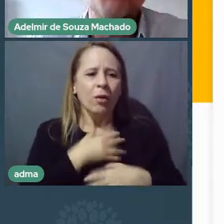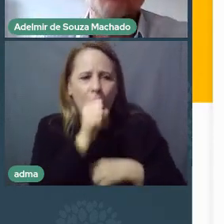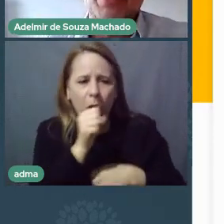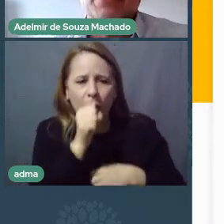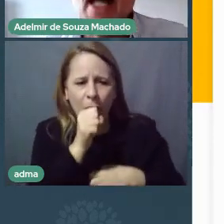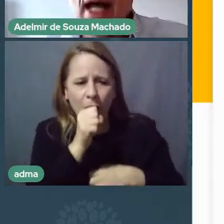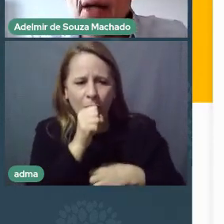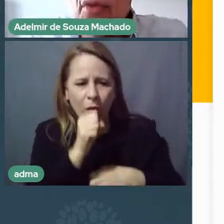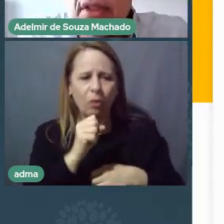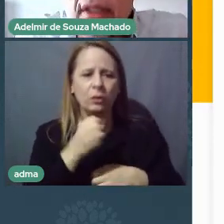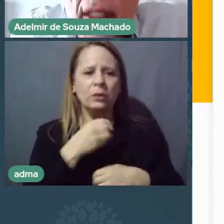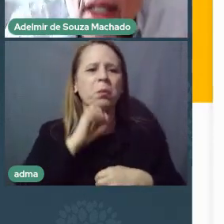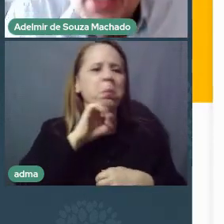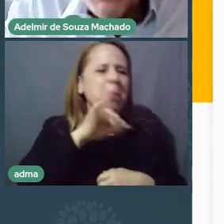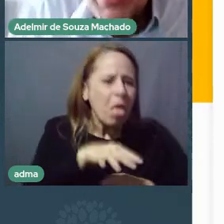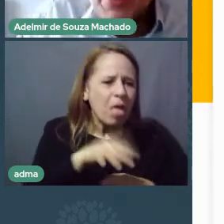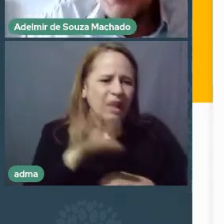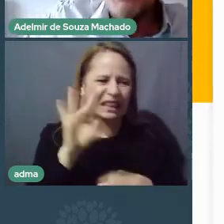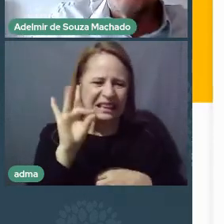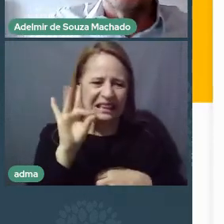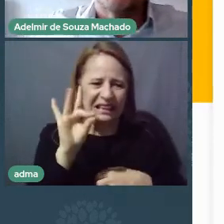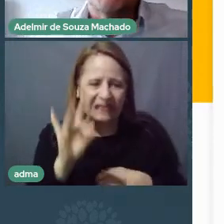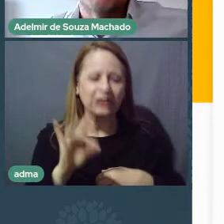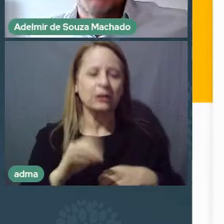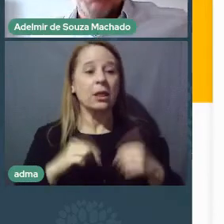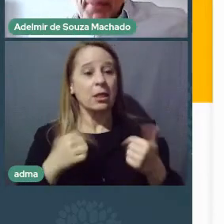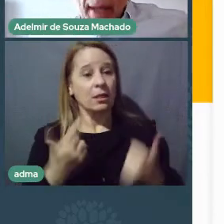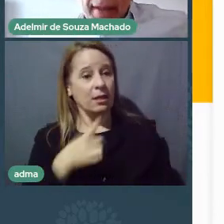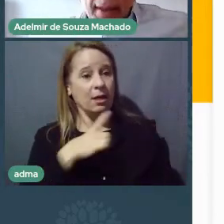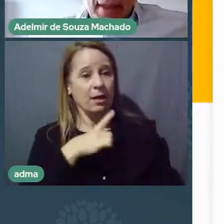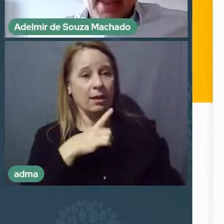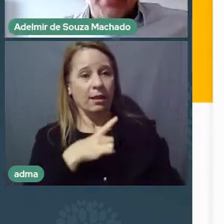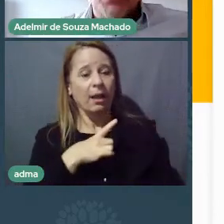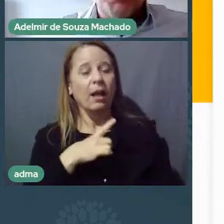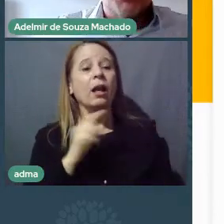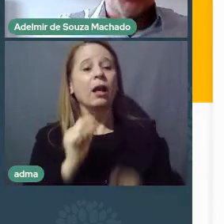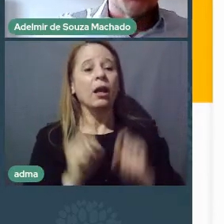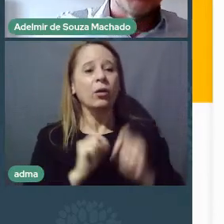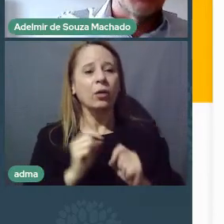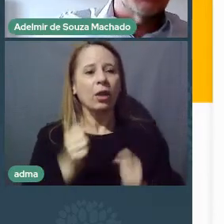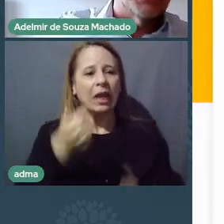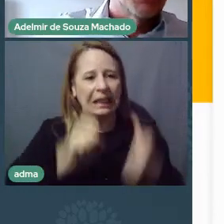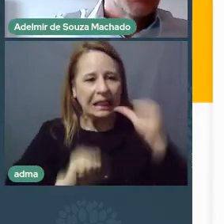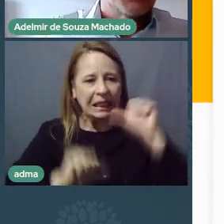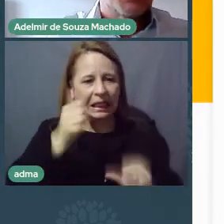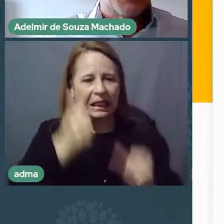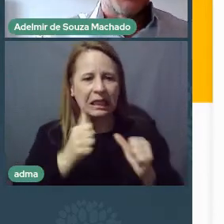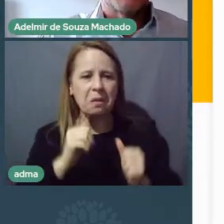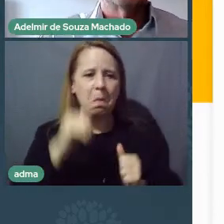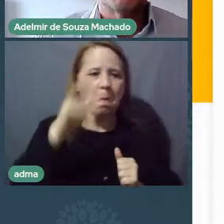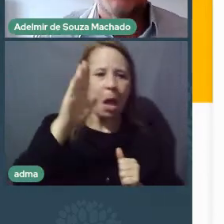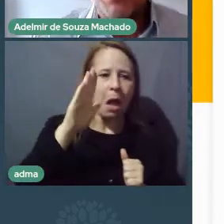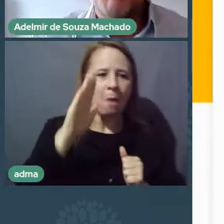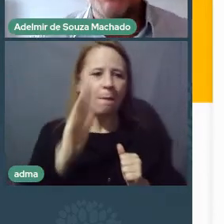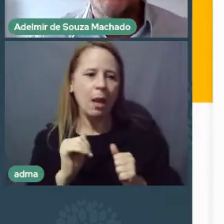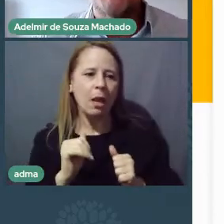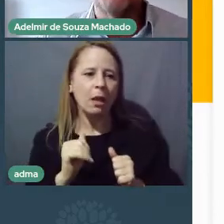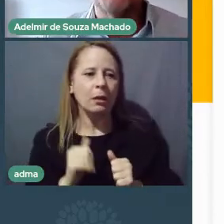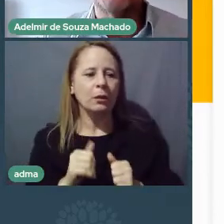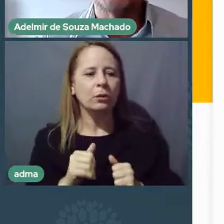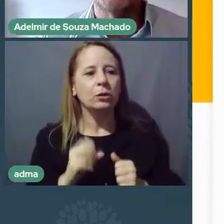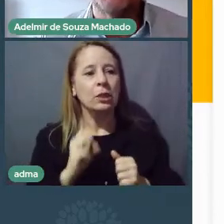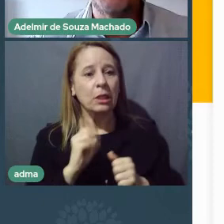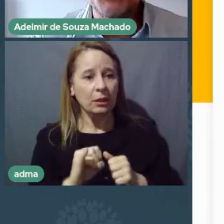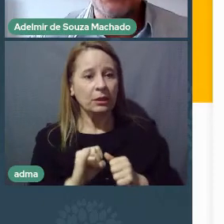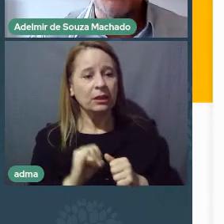se ele tem muito catarro, se ele tem mais crises ou menos crise, se a asma dele é mais